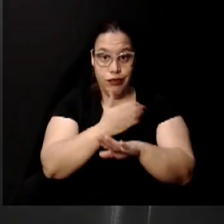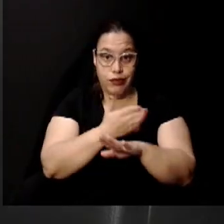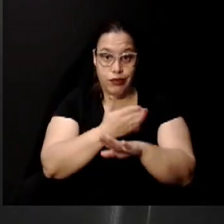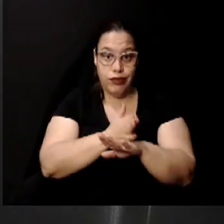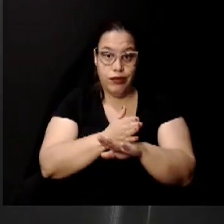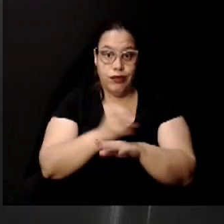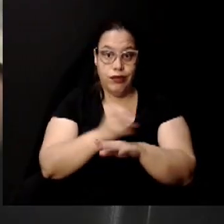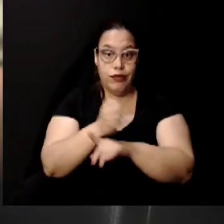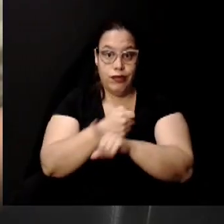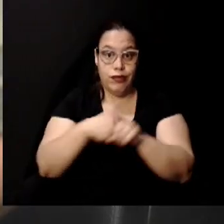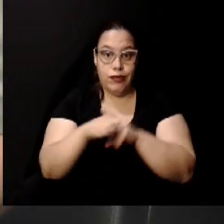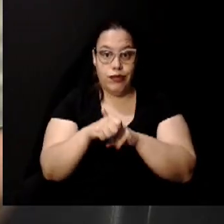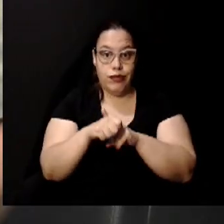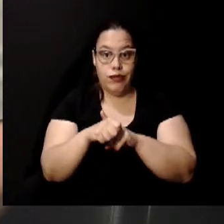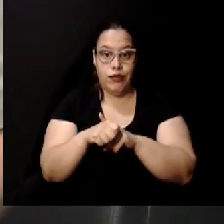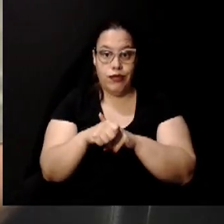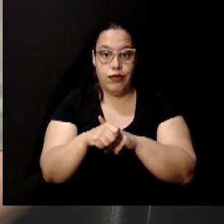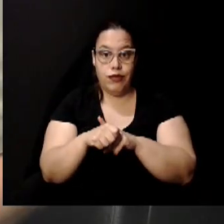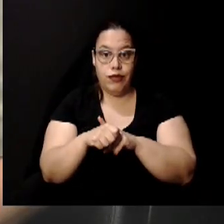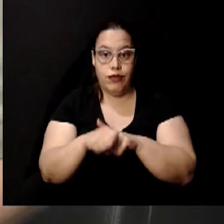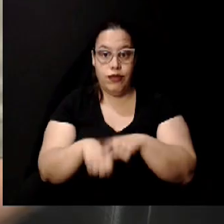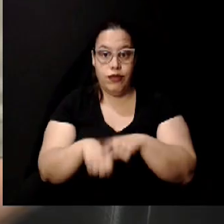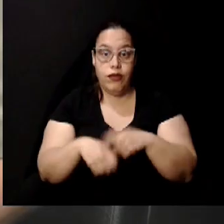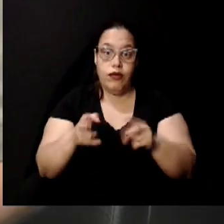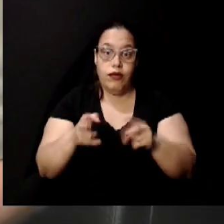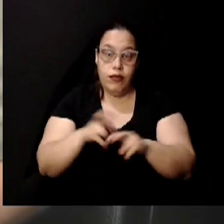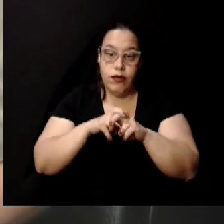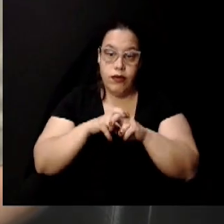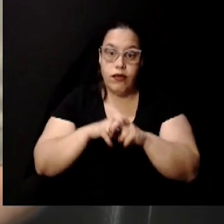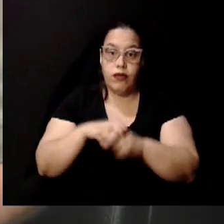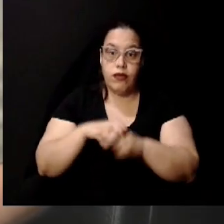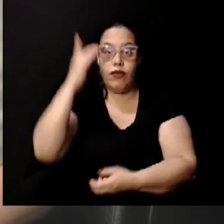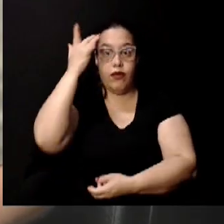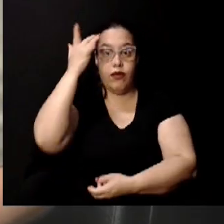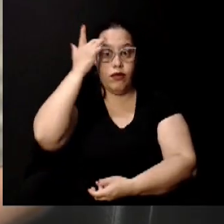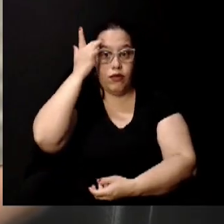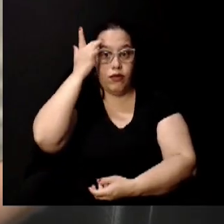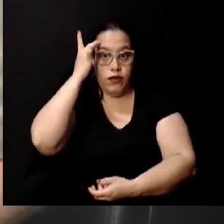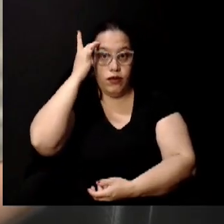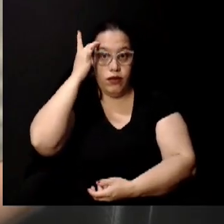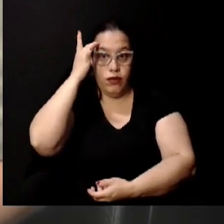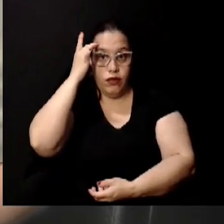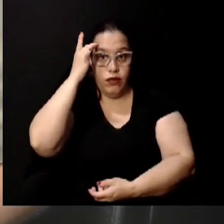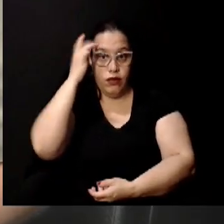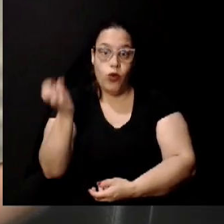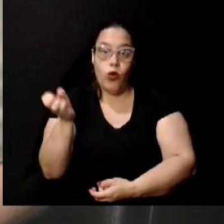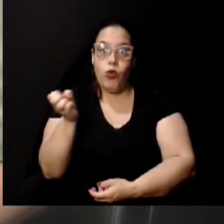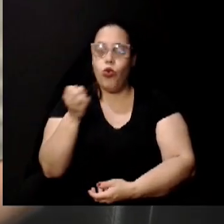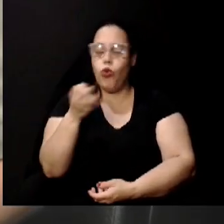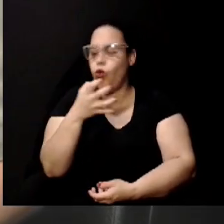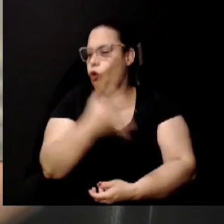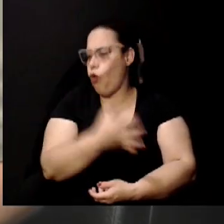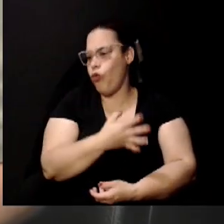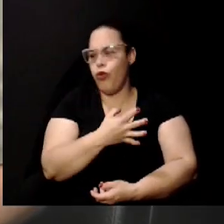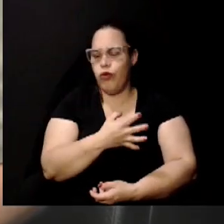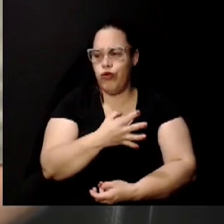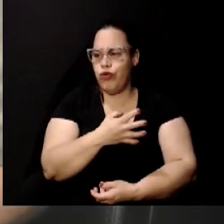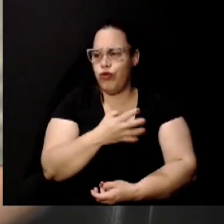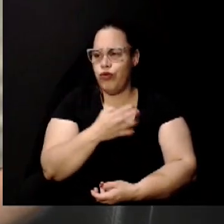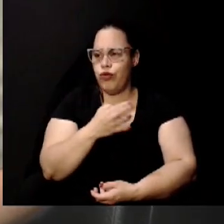sociedade, né? Então, eu acho assim que é muito novo isso. E isso diz respeito à ascensão